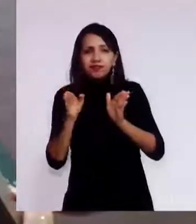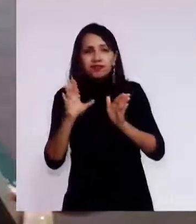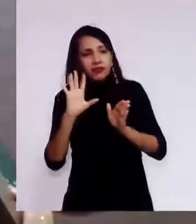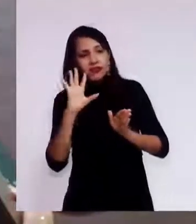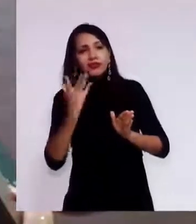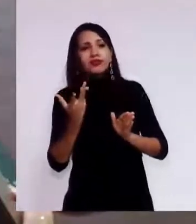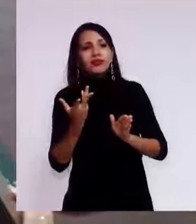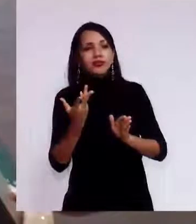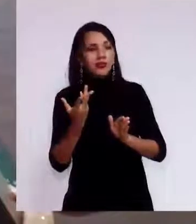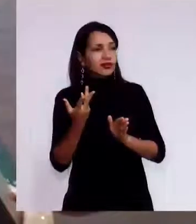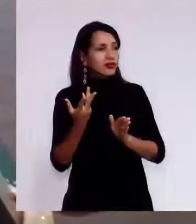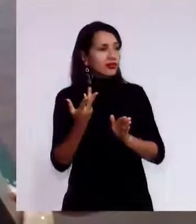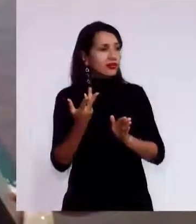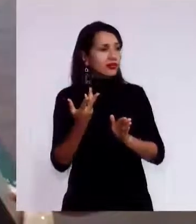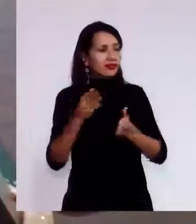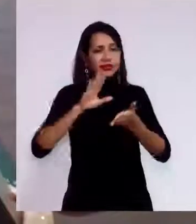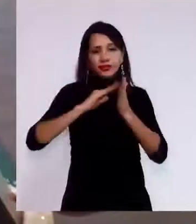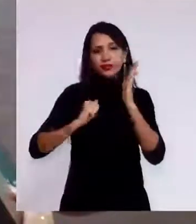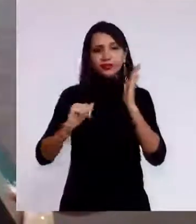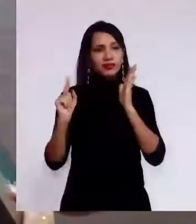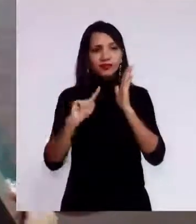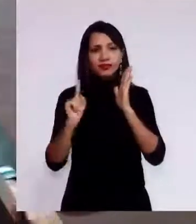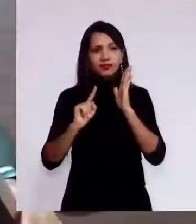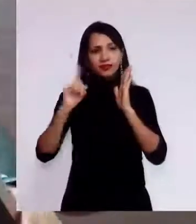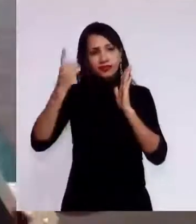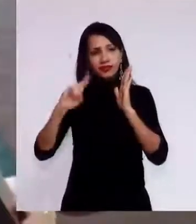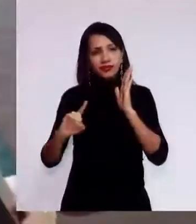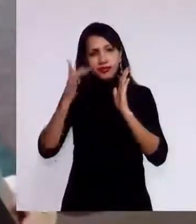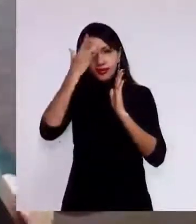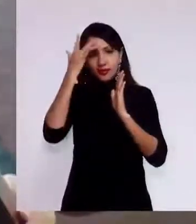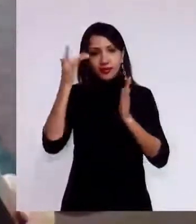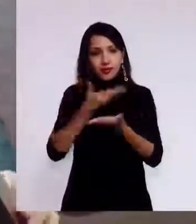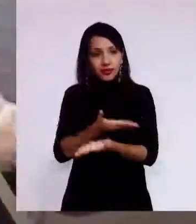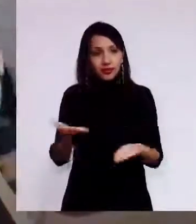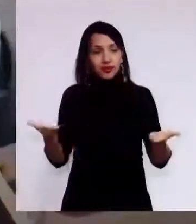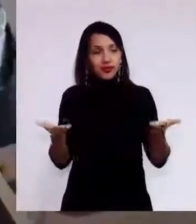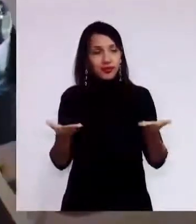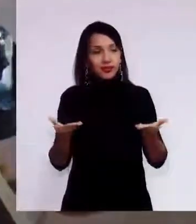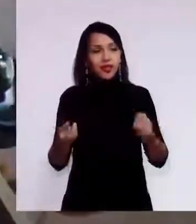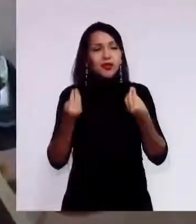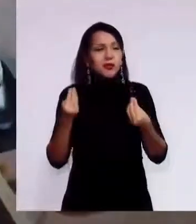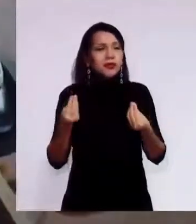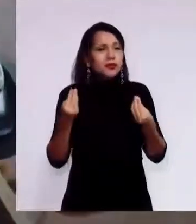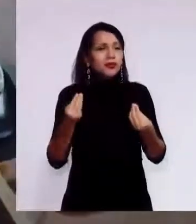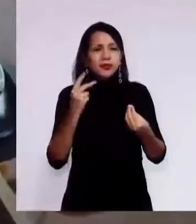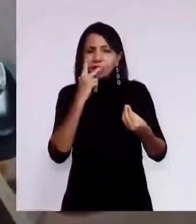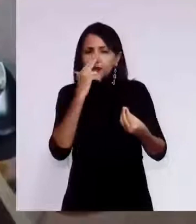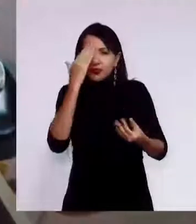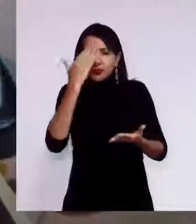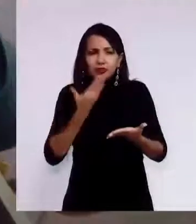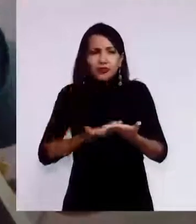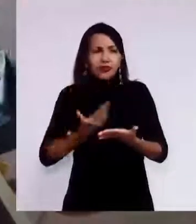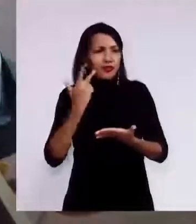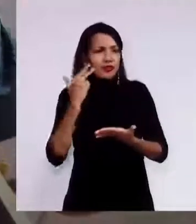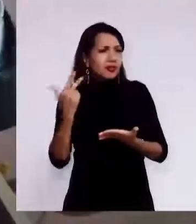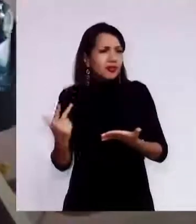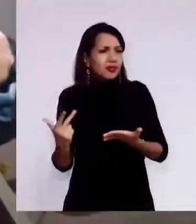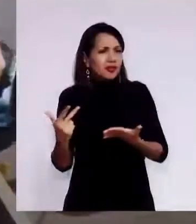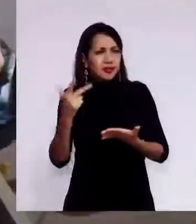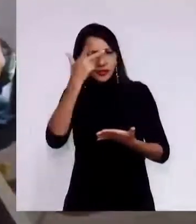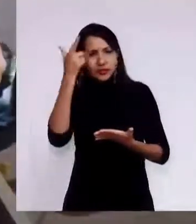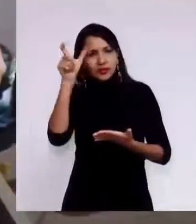solução para não retirar direitos da população. Como é que a gente pode achar normal um trabalhador